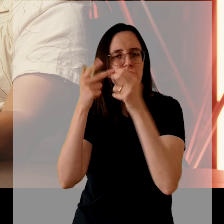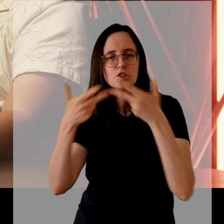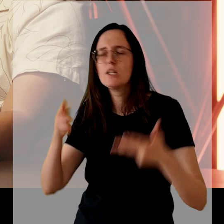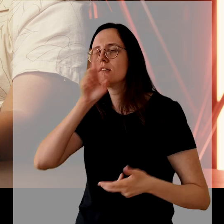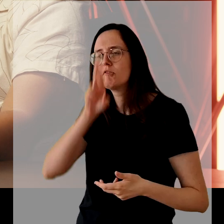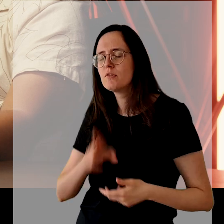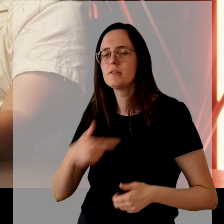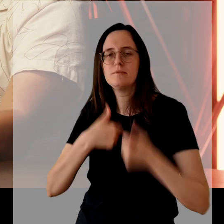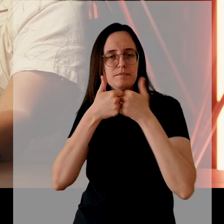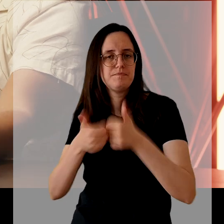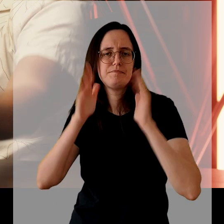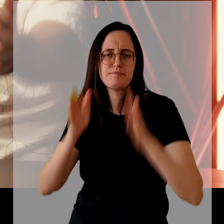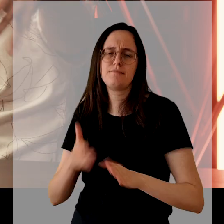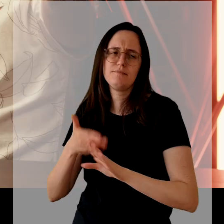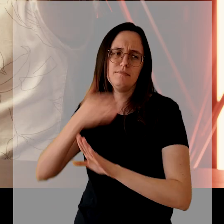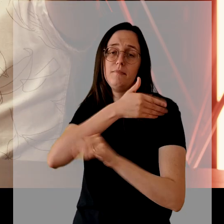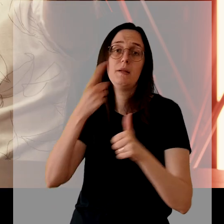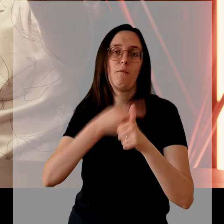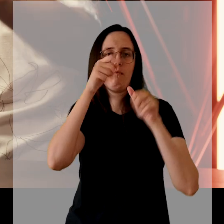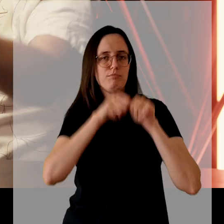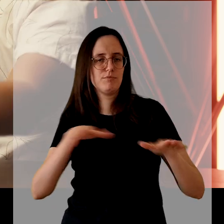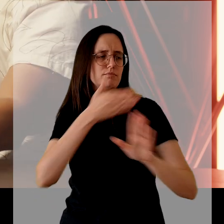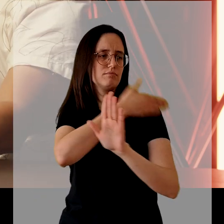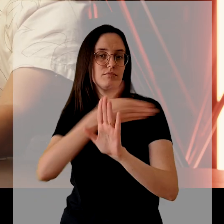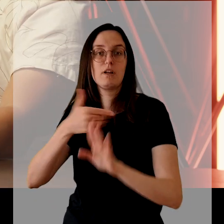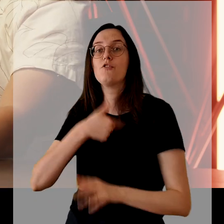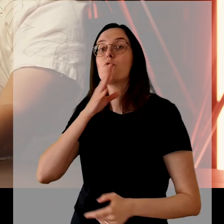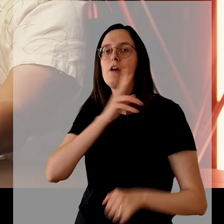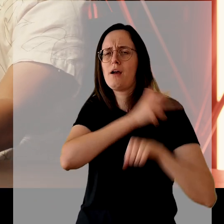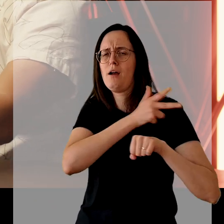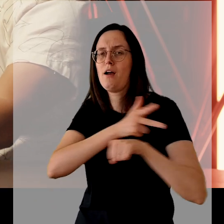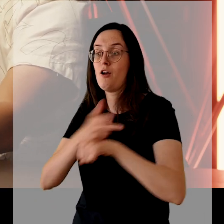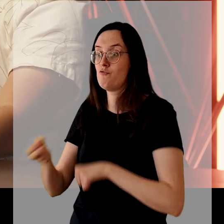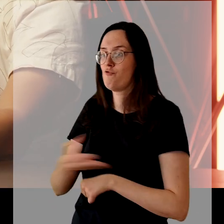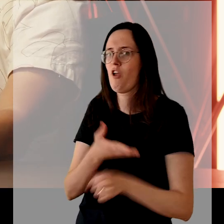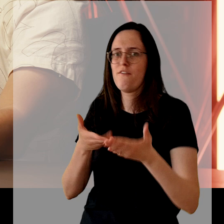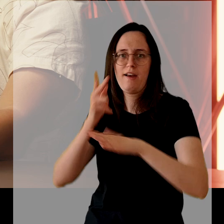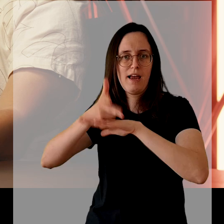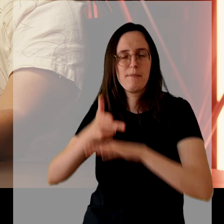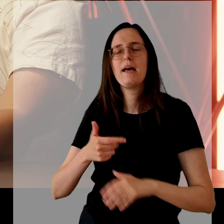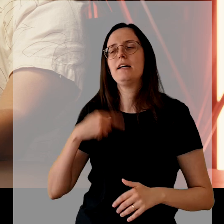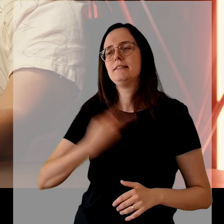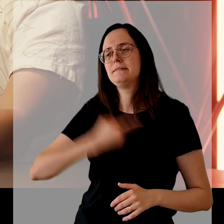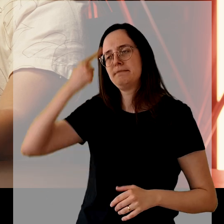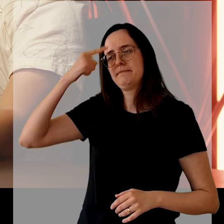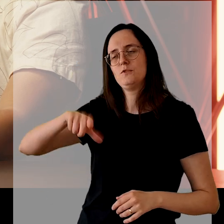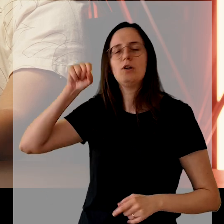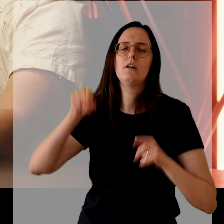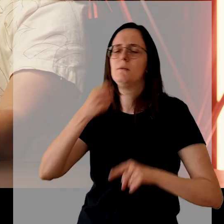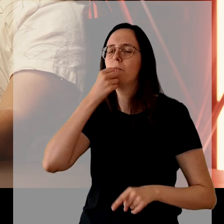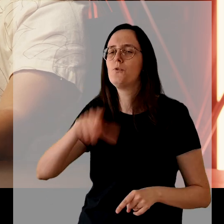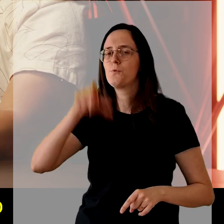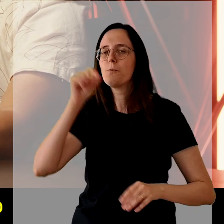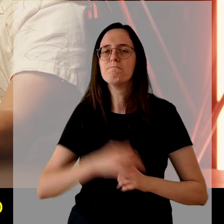resultado, acompanhava já a Blackmagic desde a primeira Blackmagic que saiu, assim, né? Então a gente optou por ela